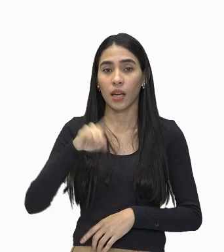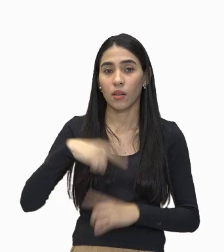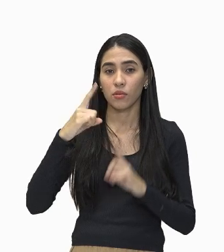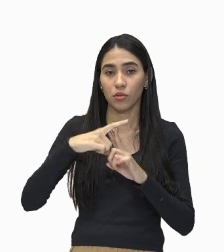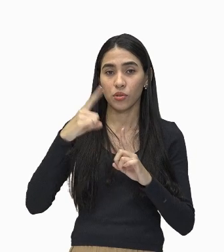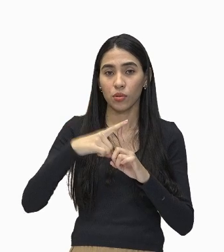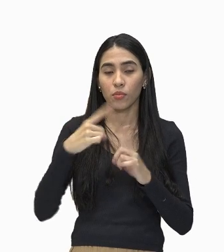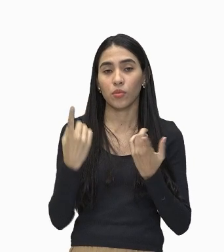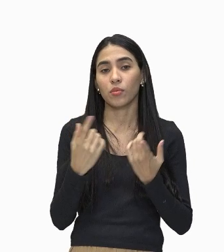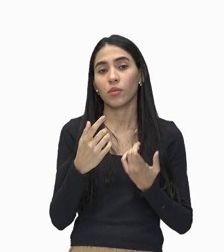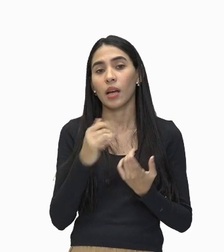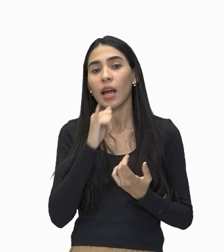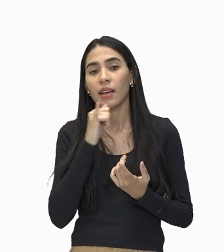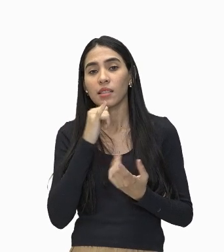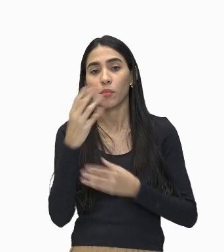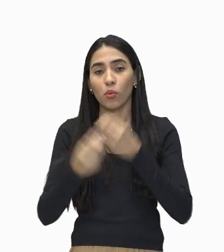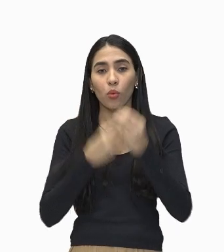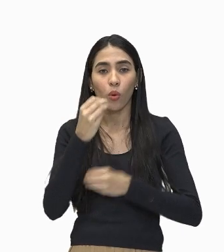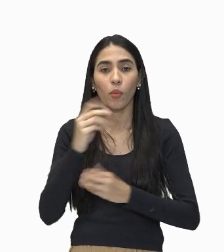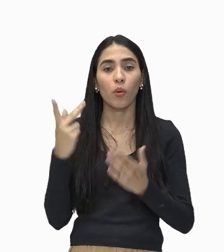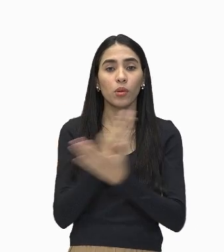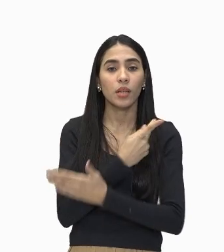do aparecer dos fenômenos.